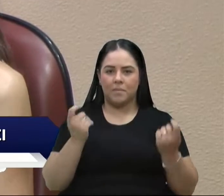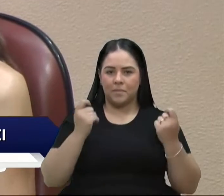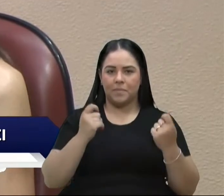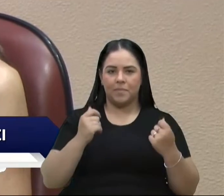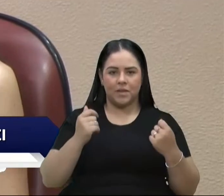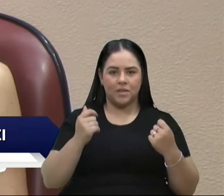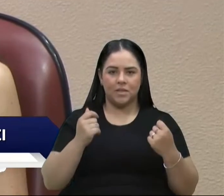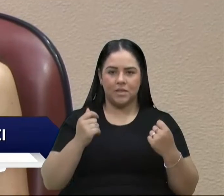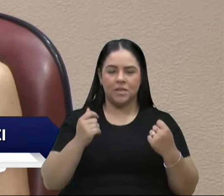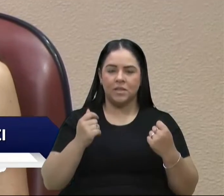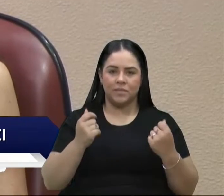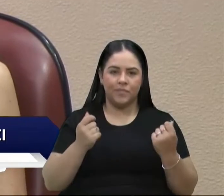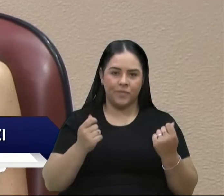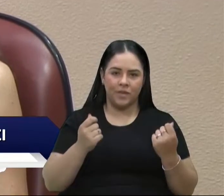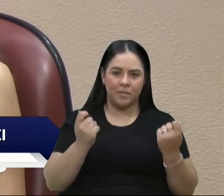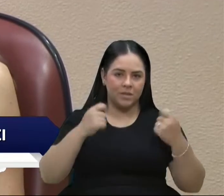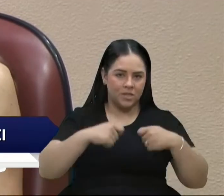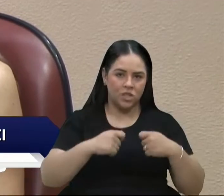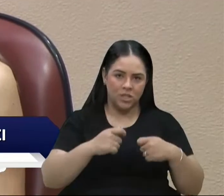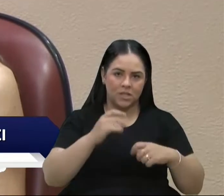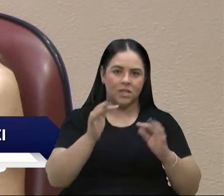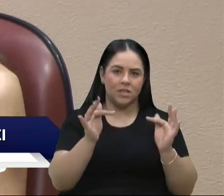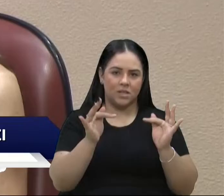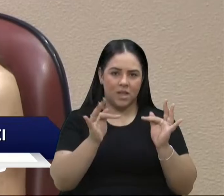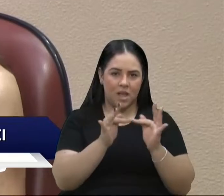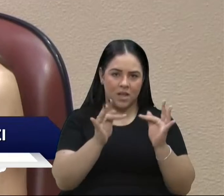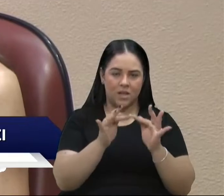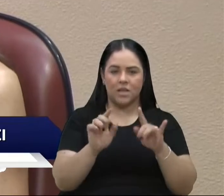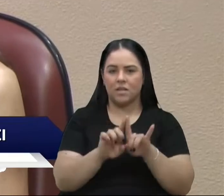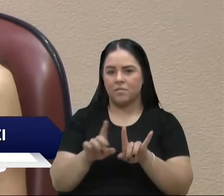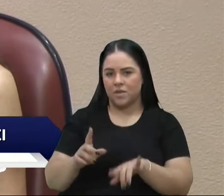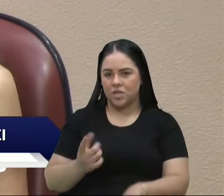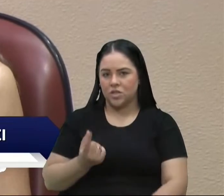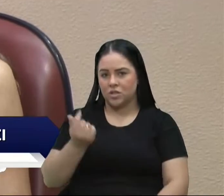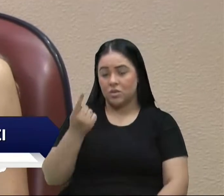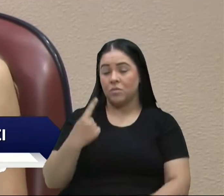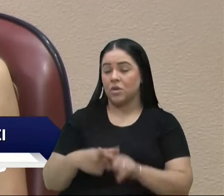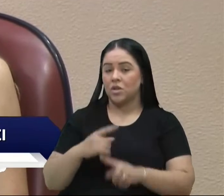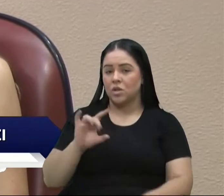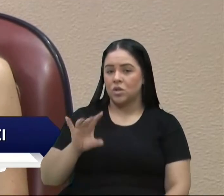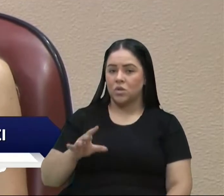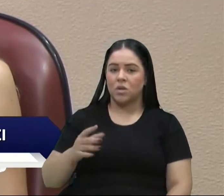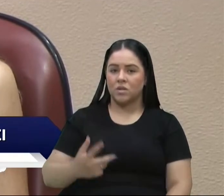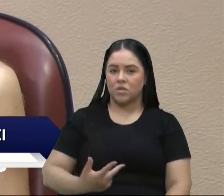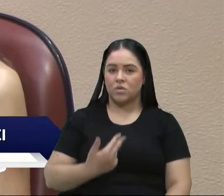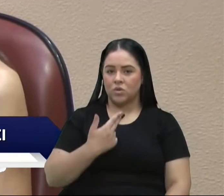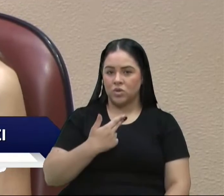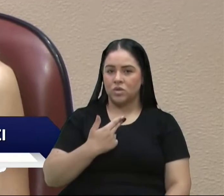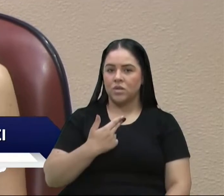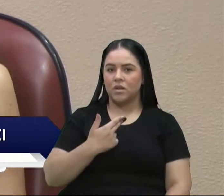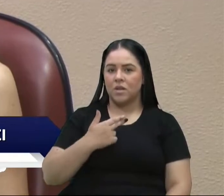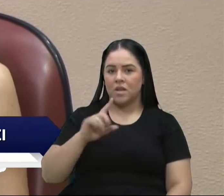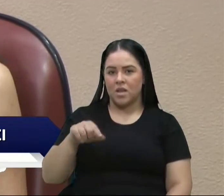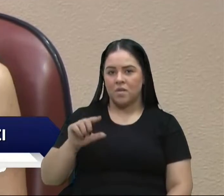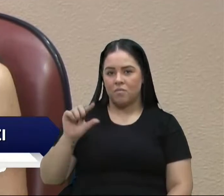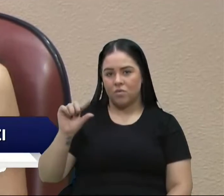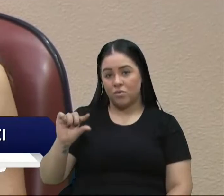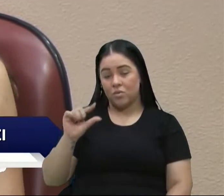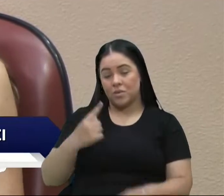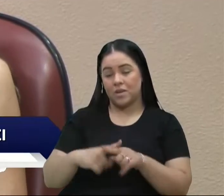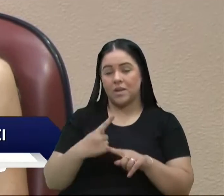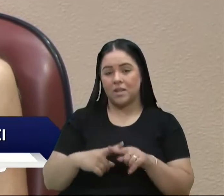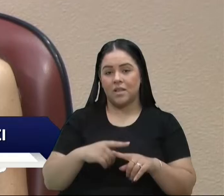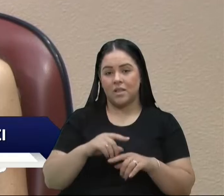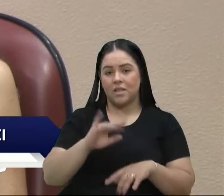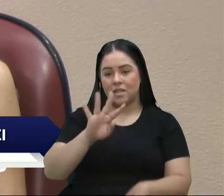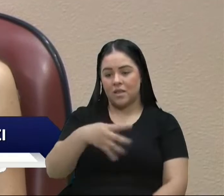questões financeiras. Porque o valor da cirurgia por si só, ele é bastante defasado, porque é a tabela SUS.